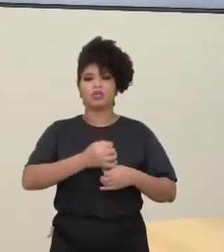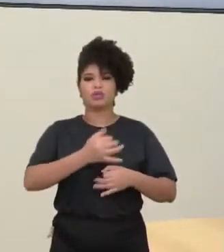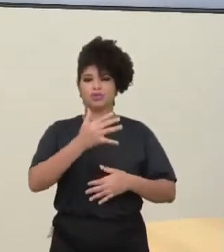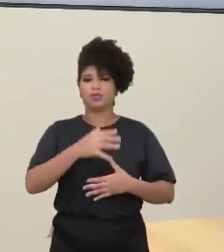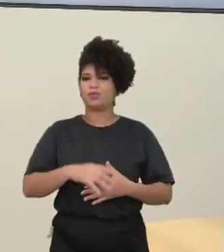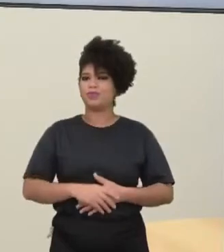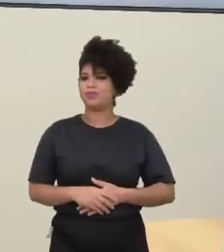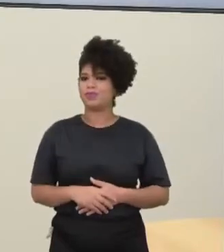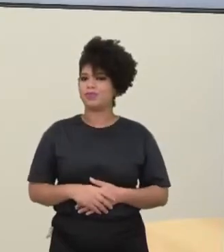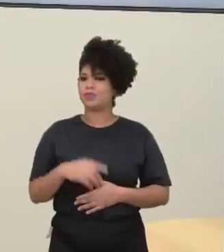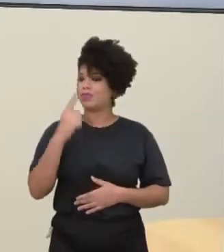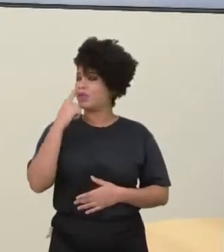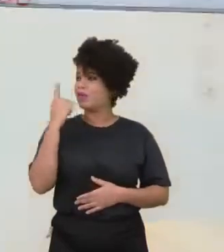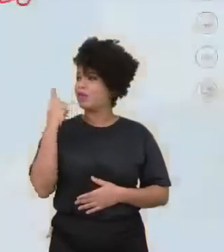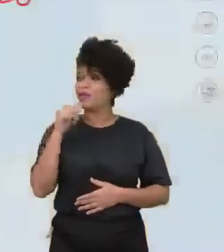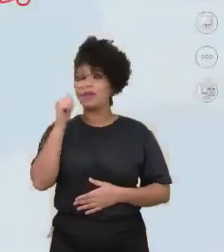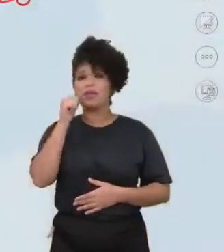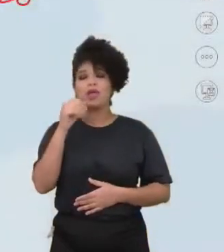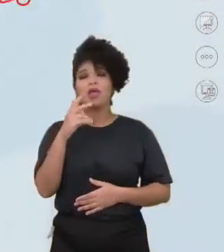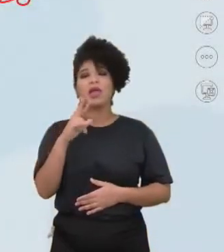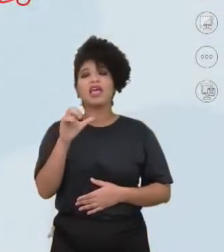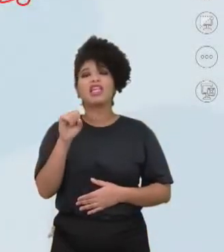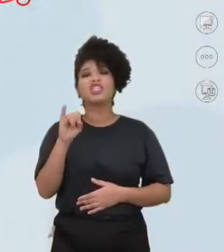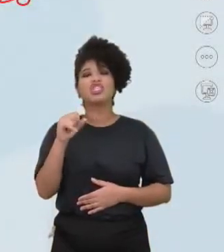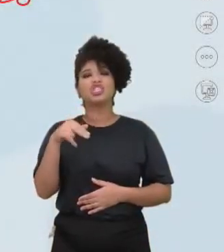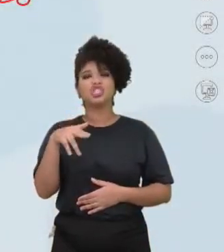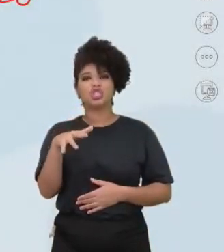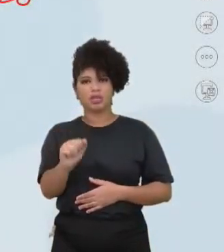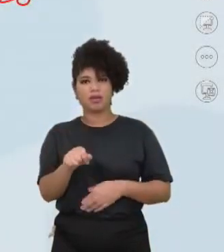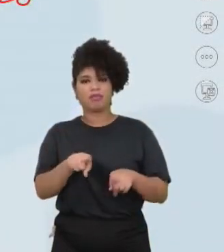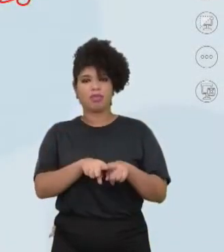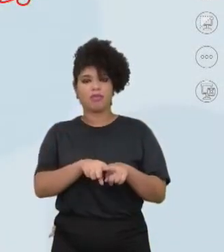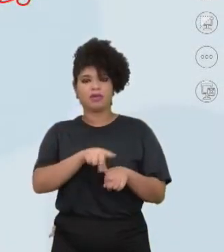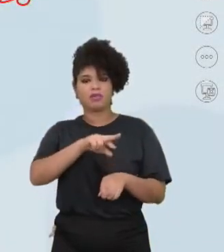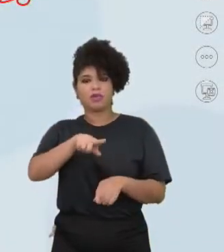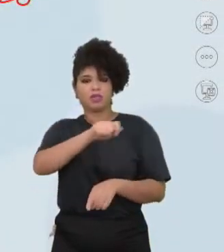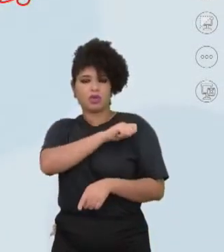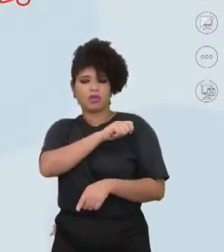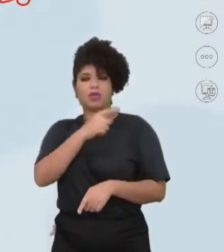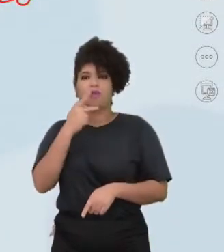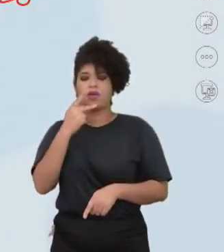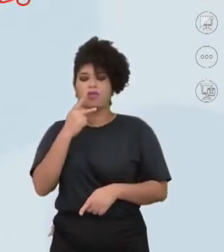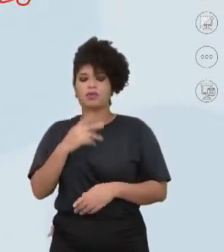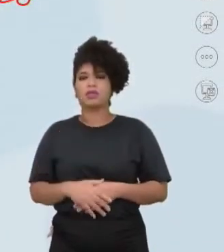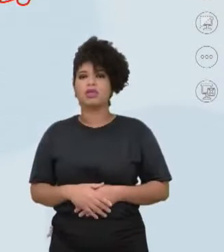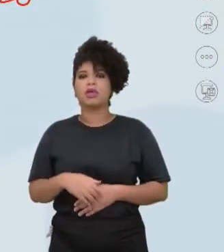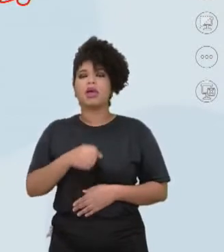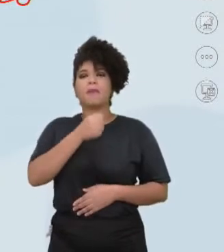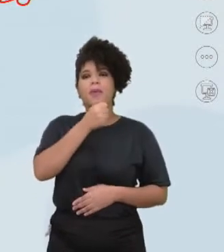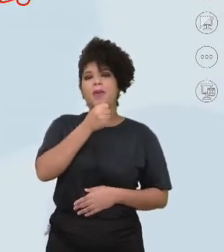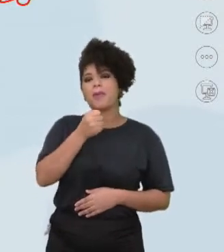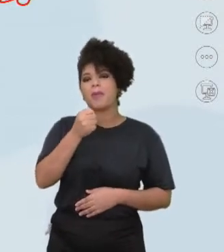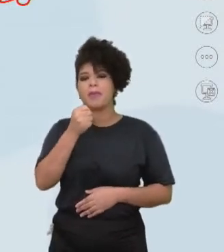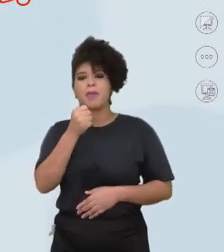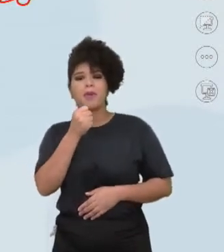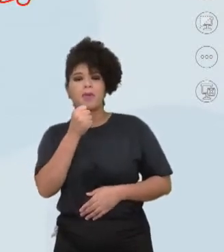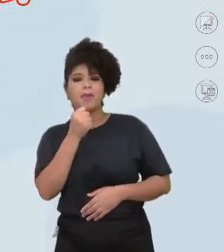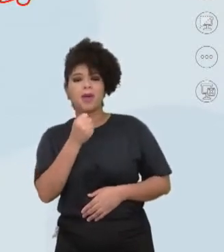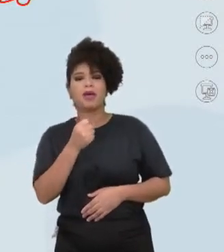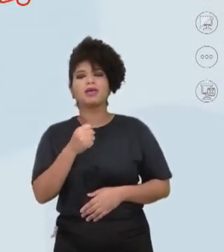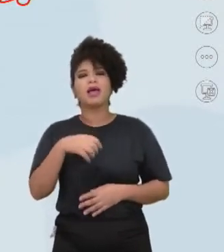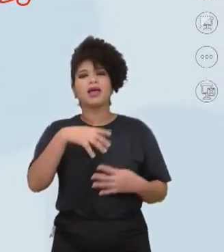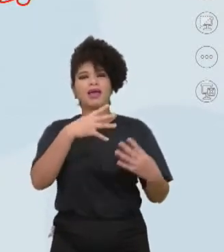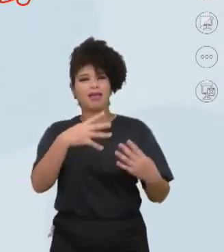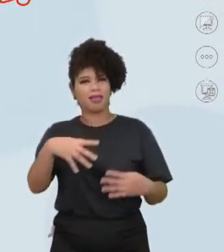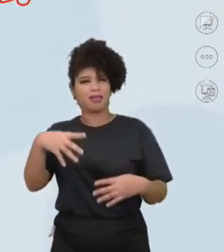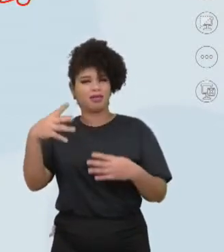só, Cristina, a professora Cristina e seus alunos, olha só, responderam cantores, canção, improviso.